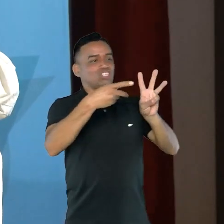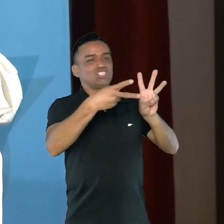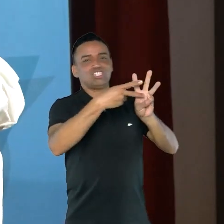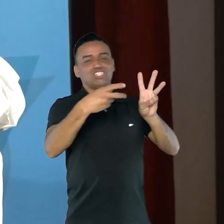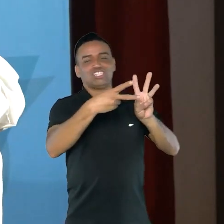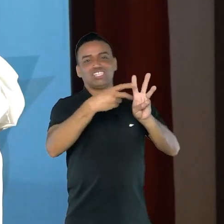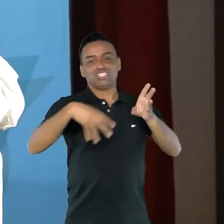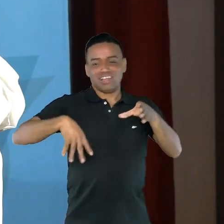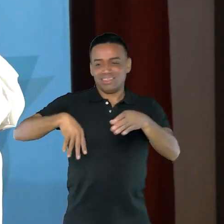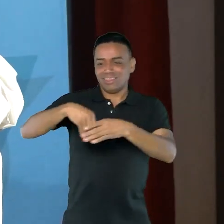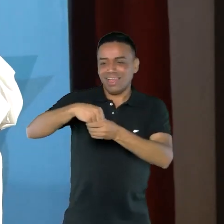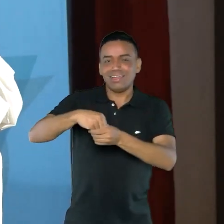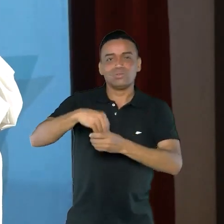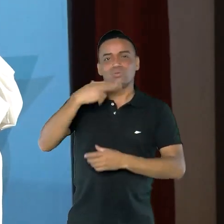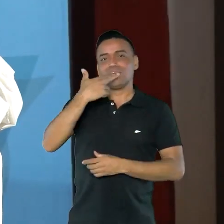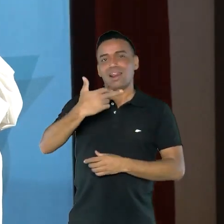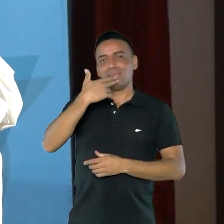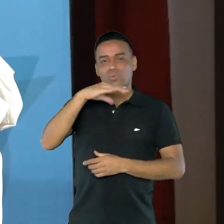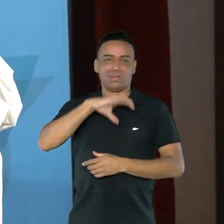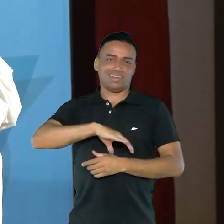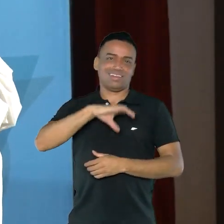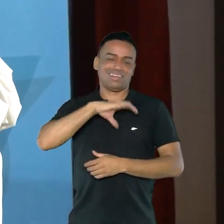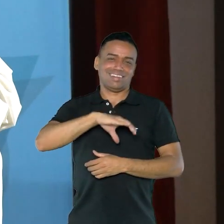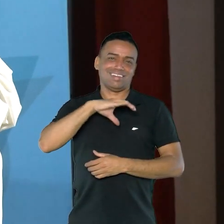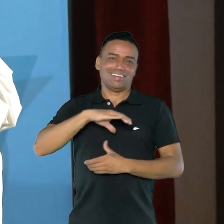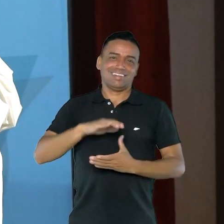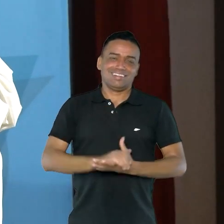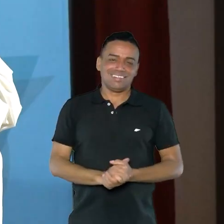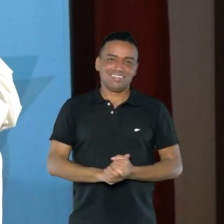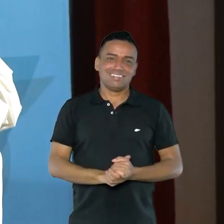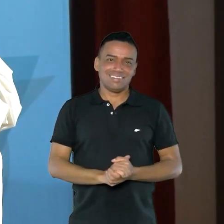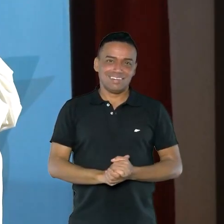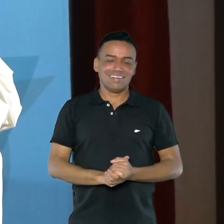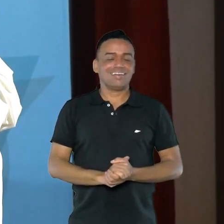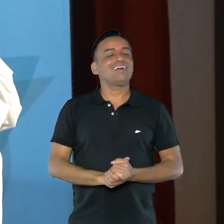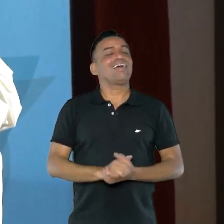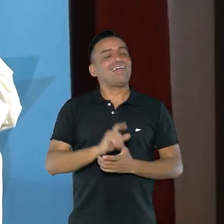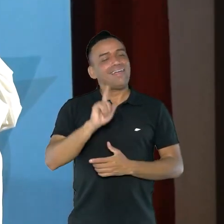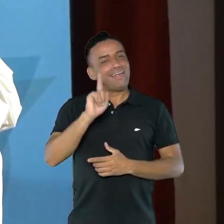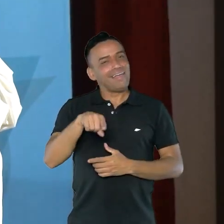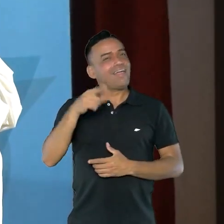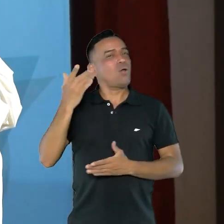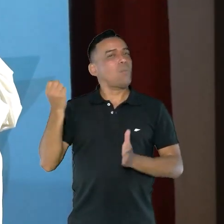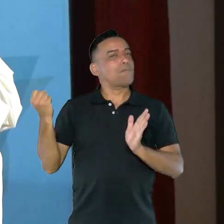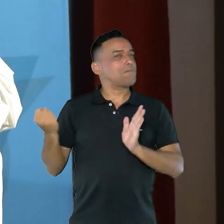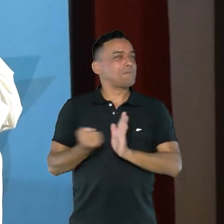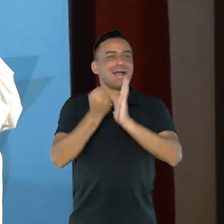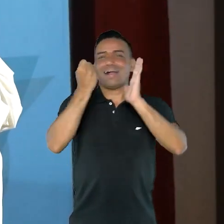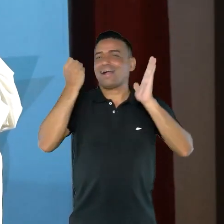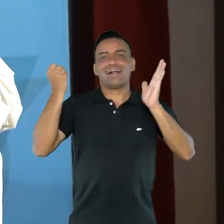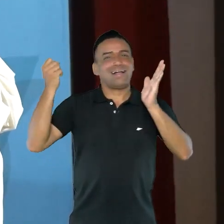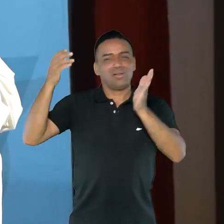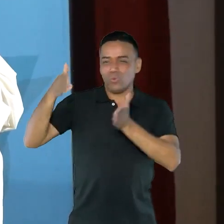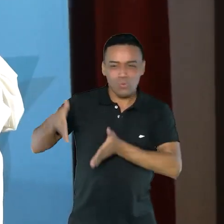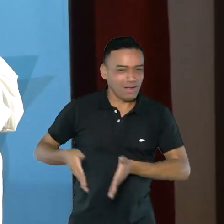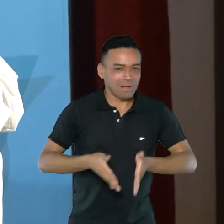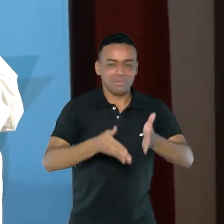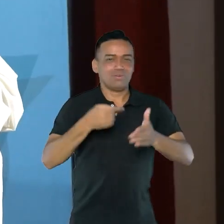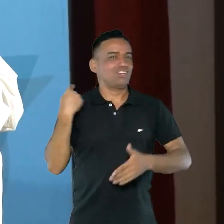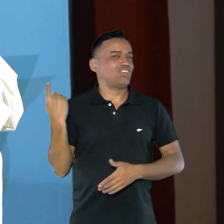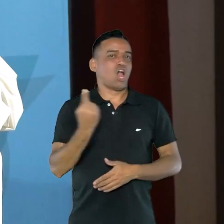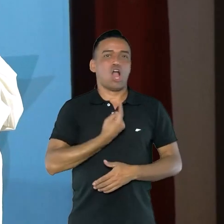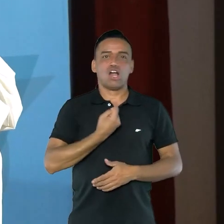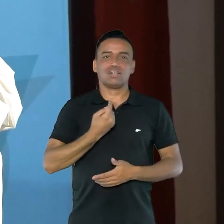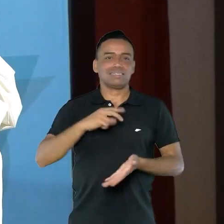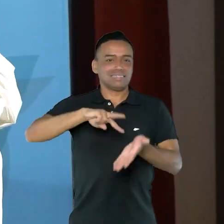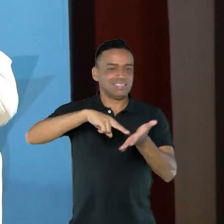língua portuguesa, né? Então, esse é um caminho que nós temos tido, assim,